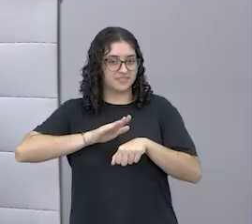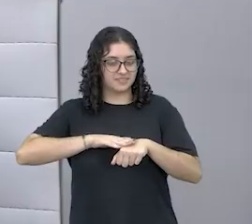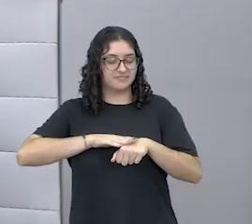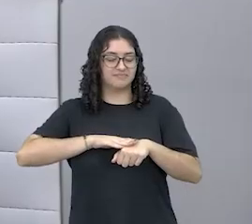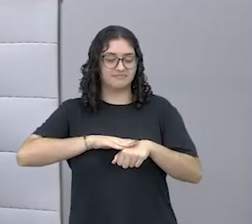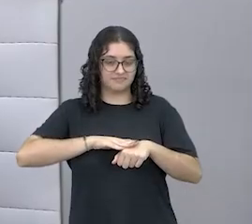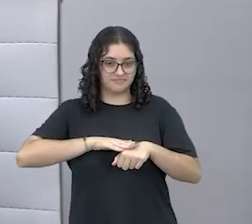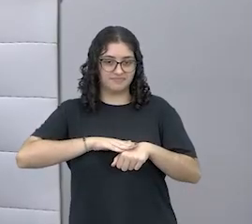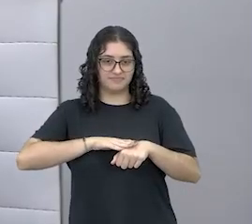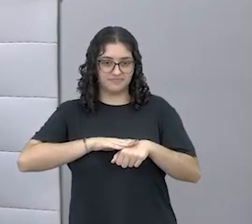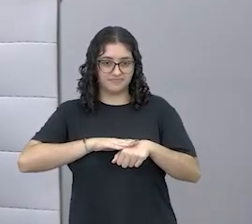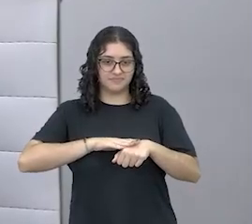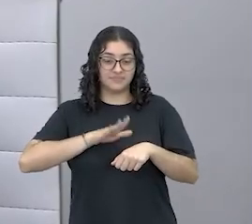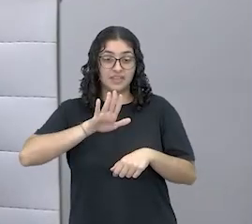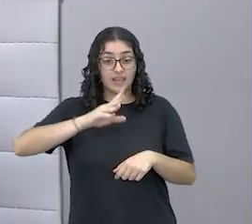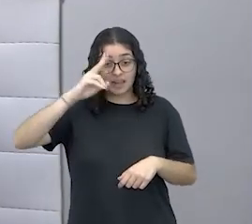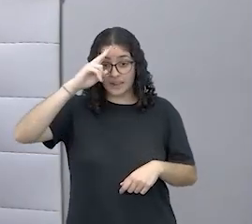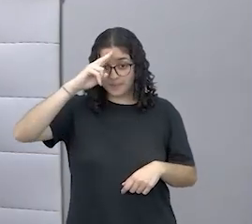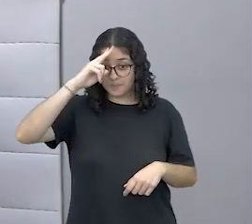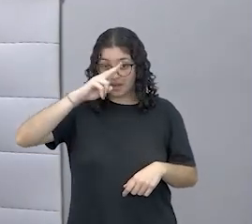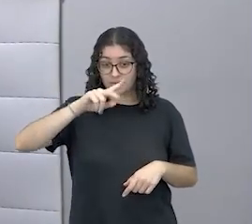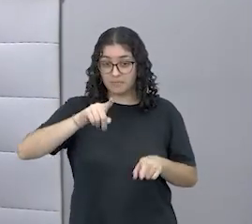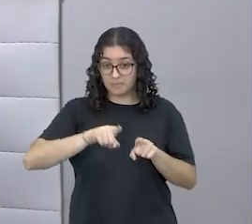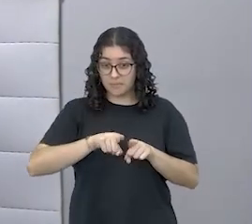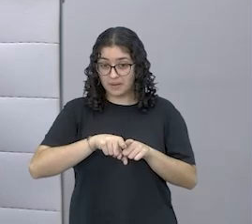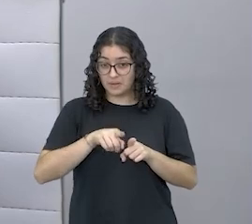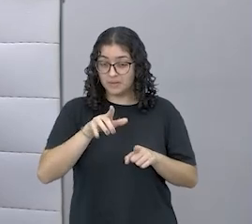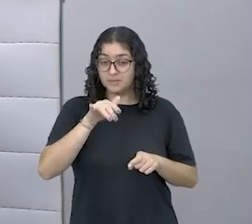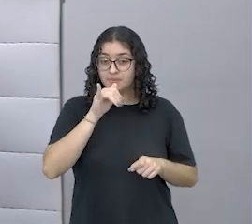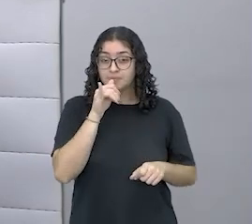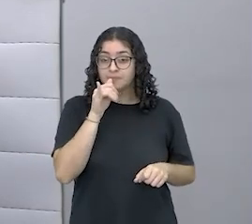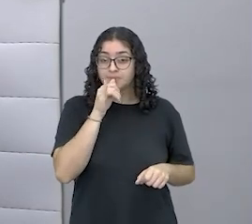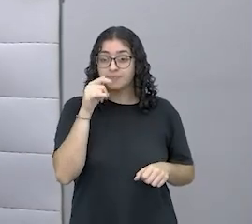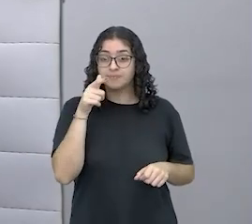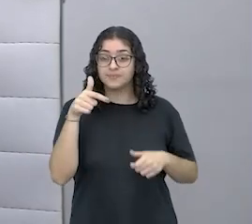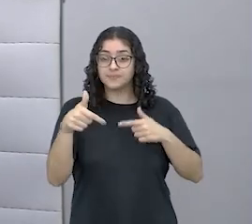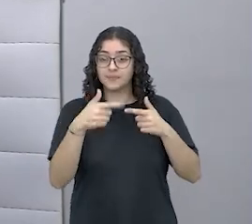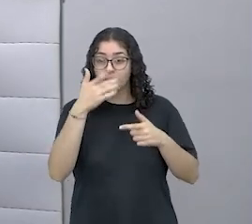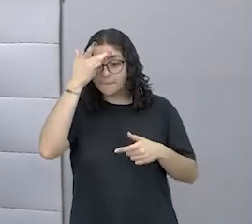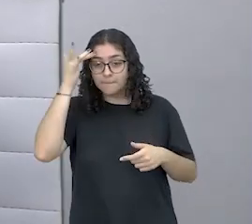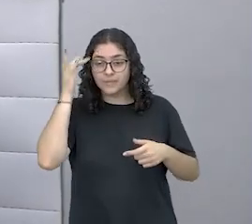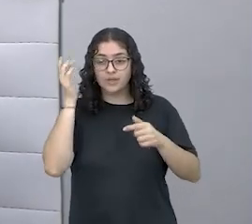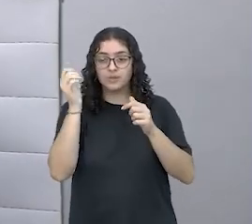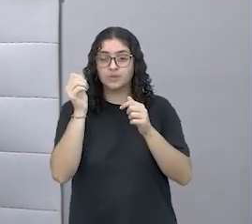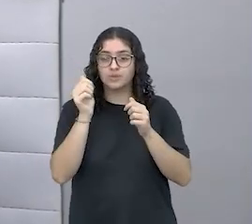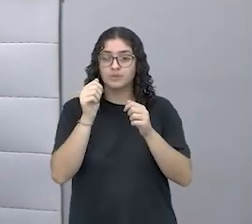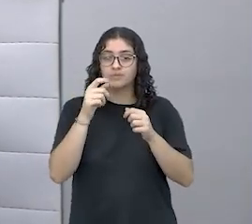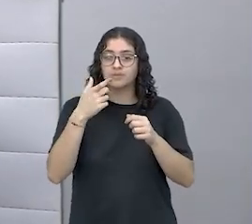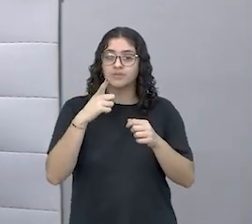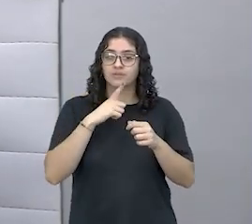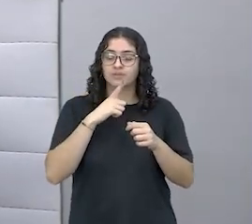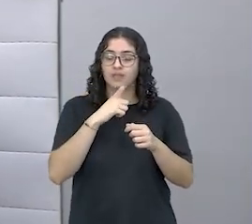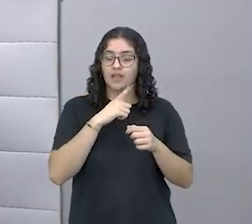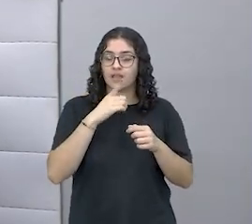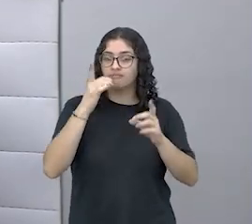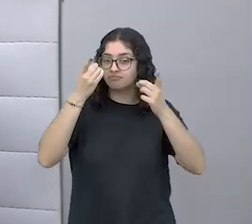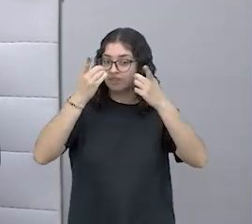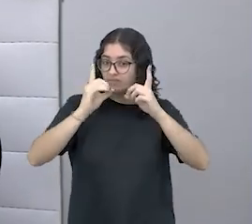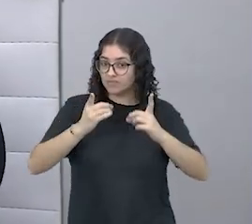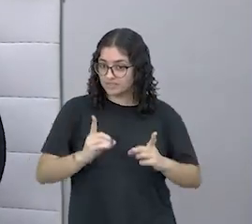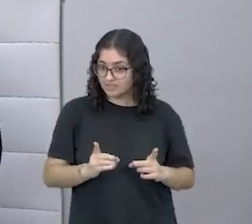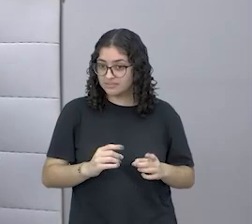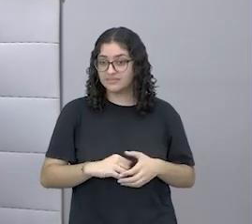e aí também, né? Lembrando aí de se trabalhar com as pessoas com necessidades especiais,